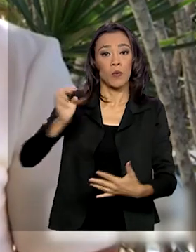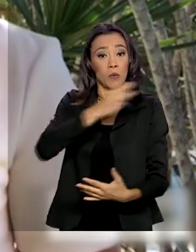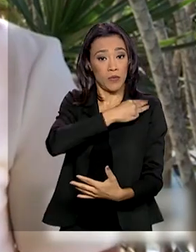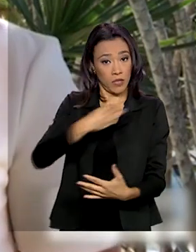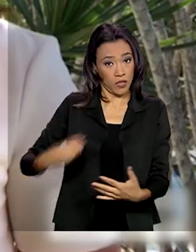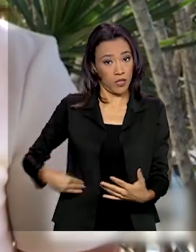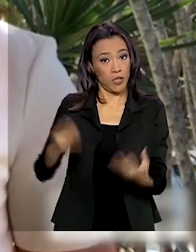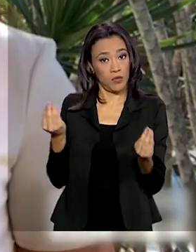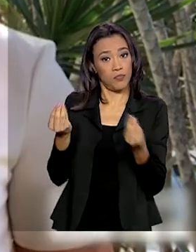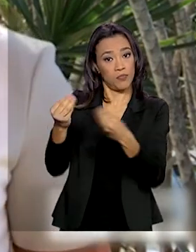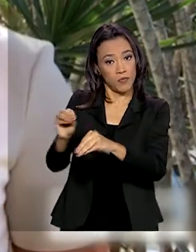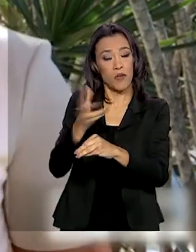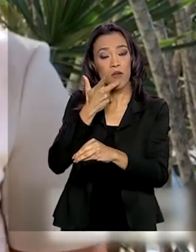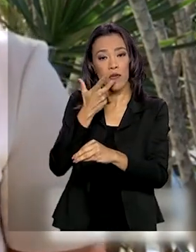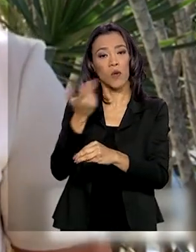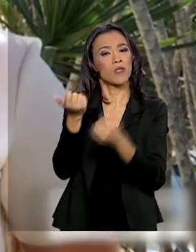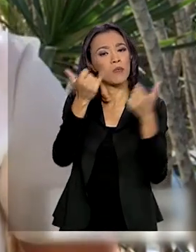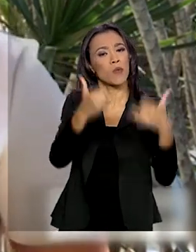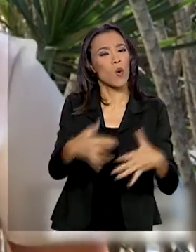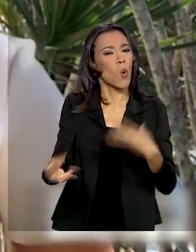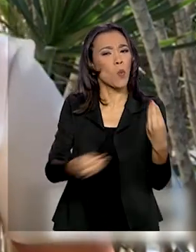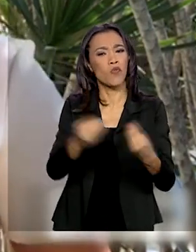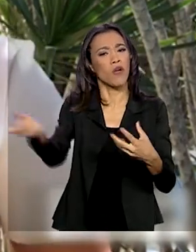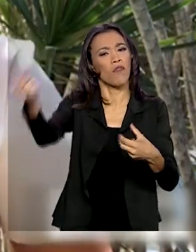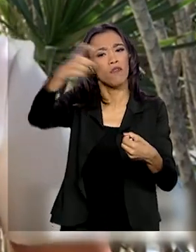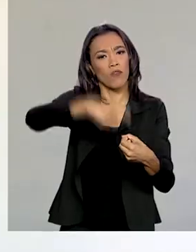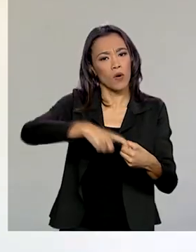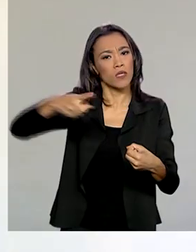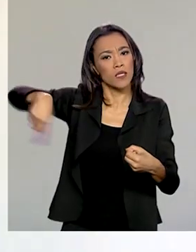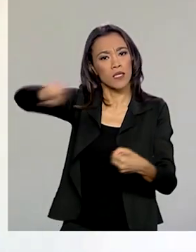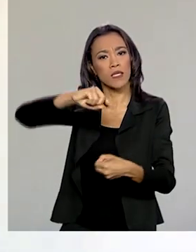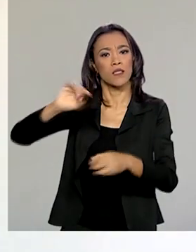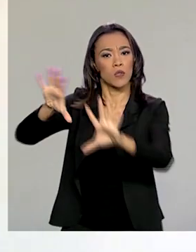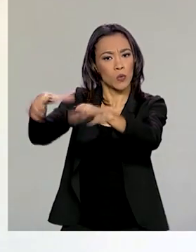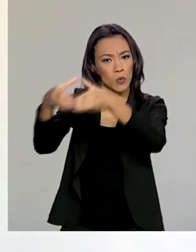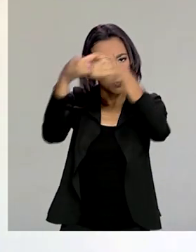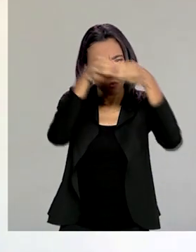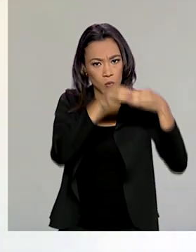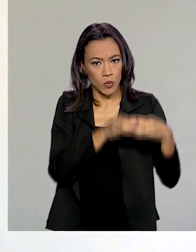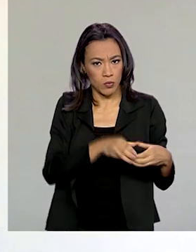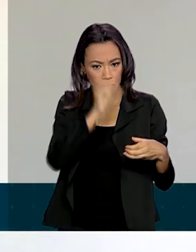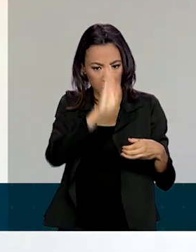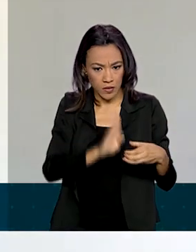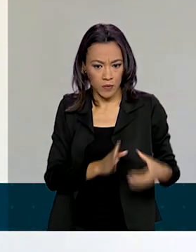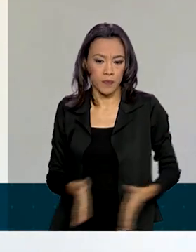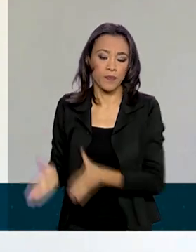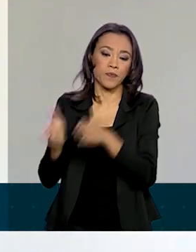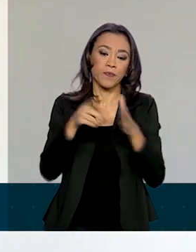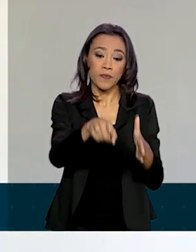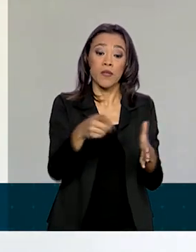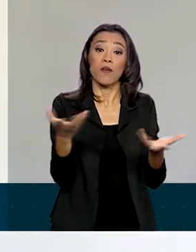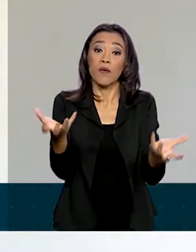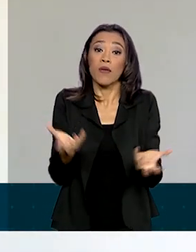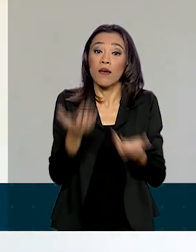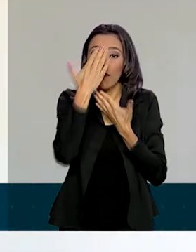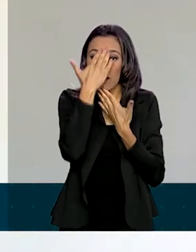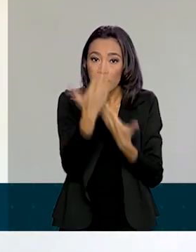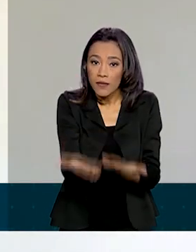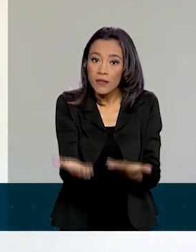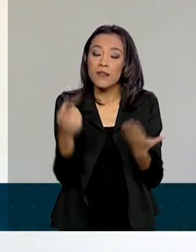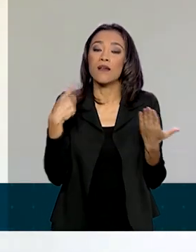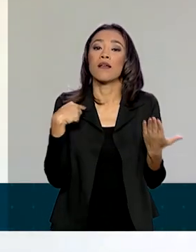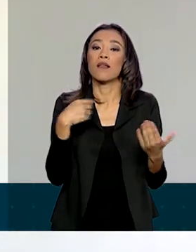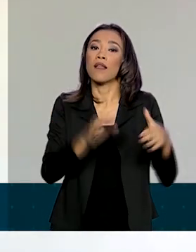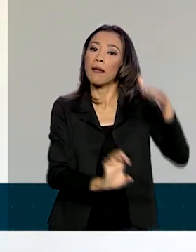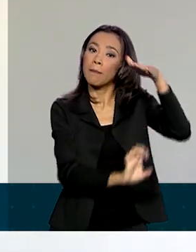comentou a repatriação desses brasileiros. E eu quero aqui publicamente agradecer a sensibilidade e a ajuda da